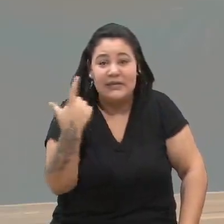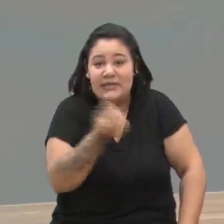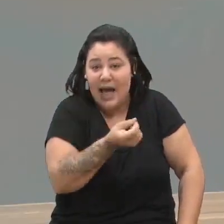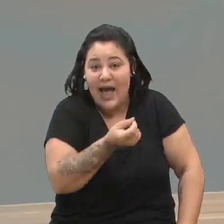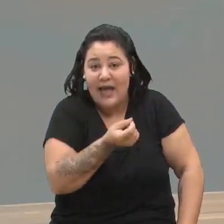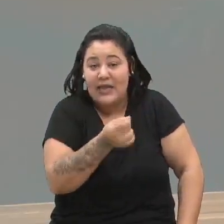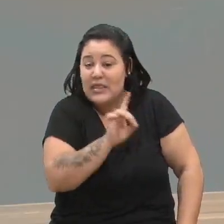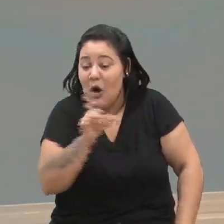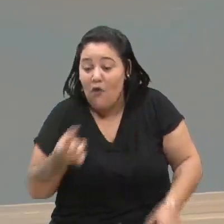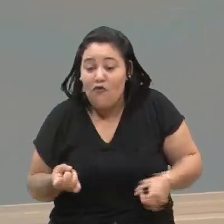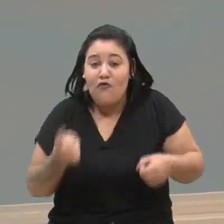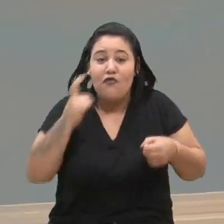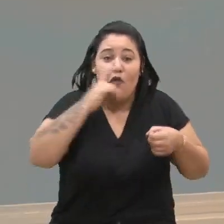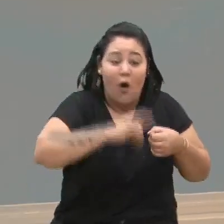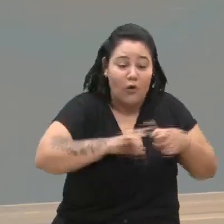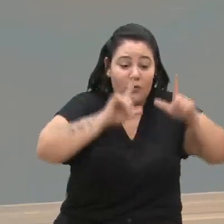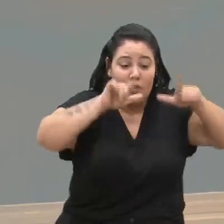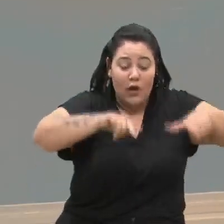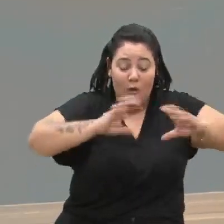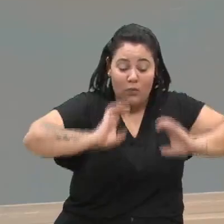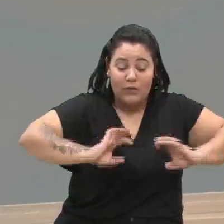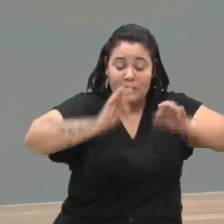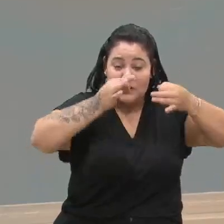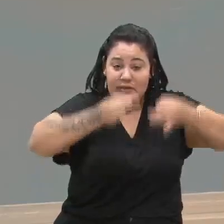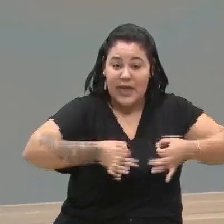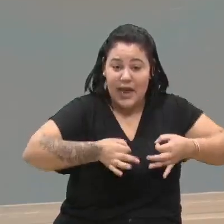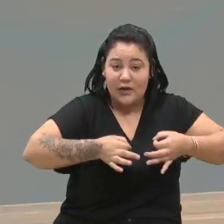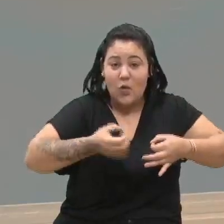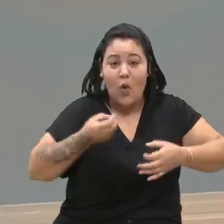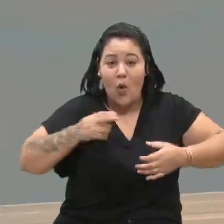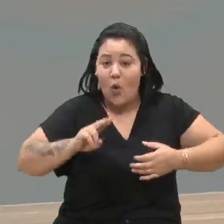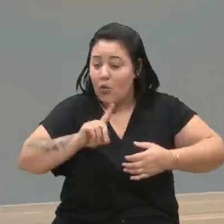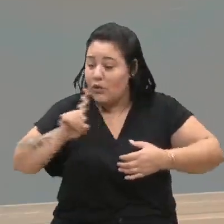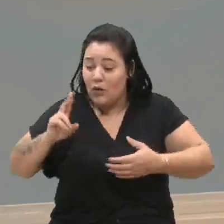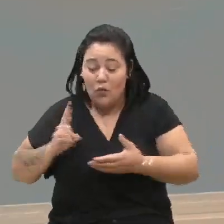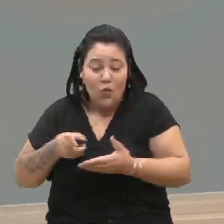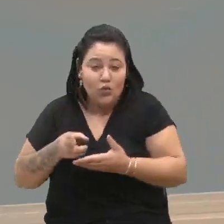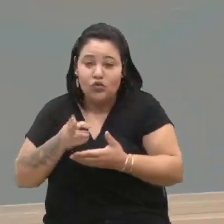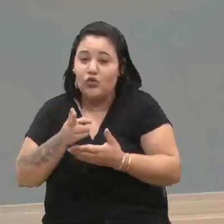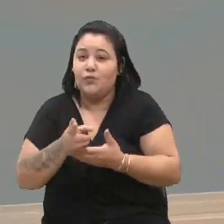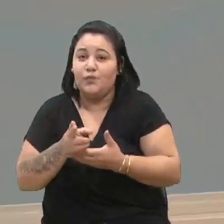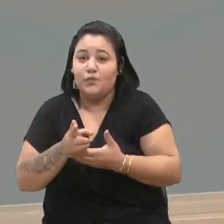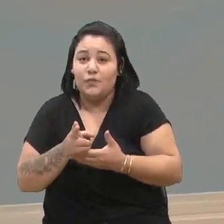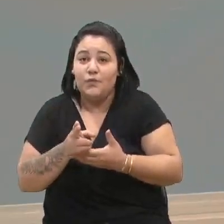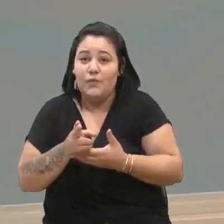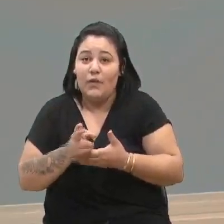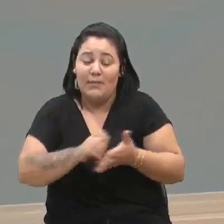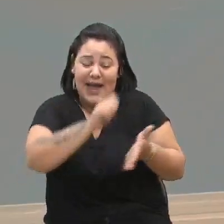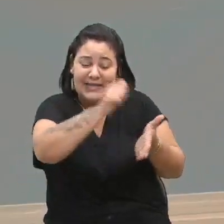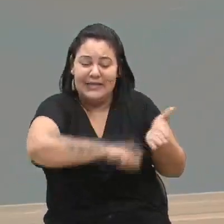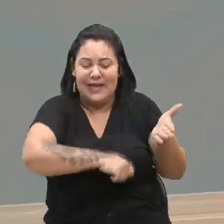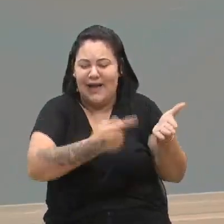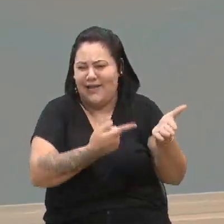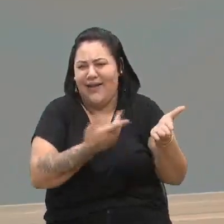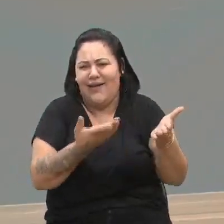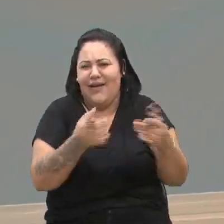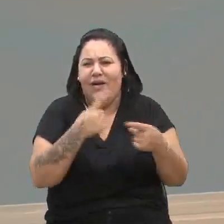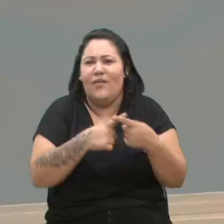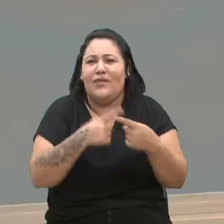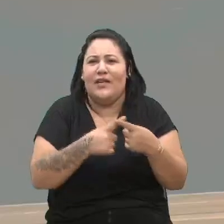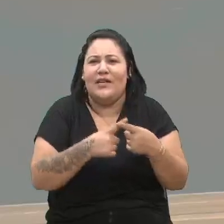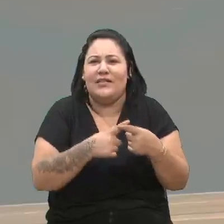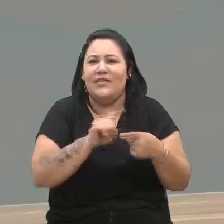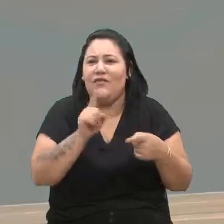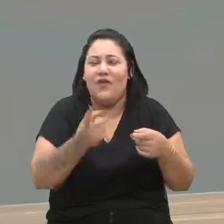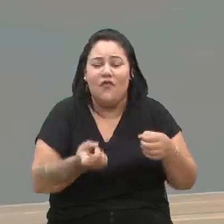é possível continuar, não retornam lá para assinar, né? Porque eles não vão retornar para o